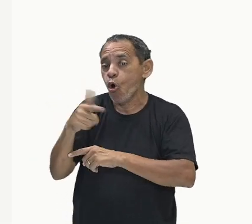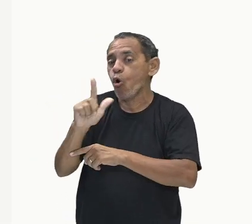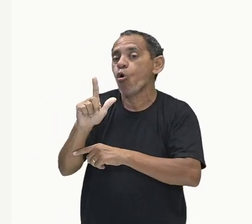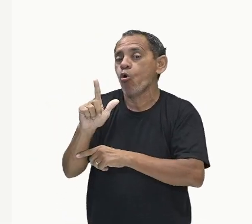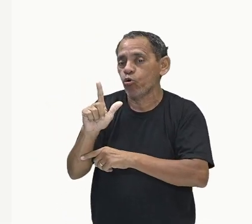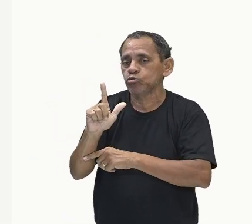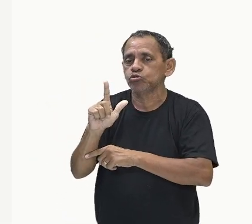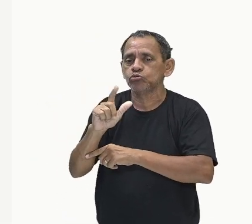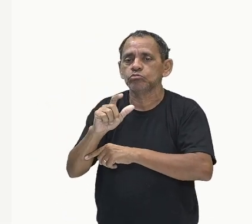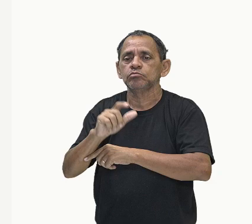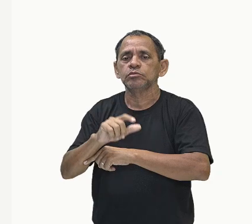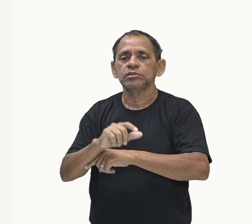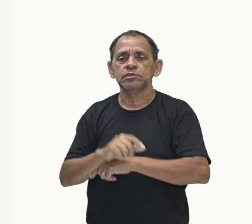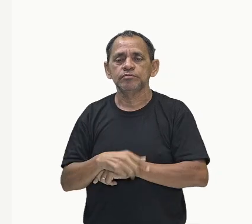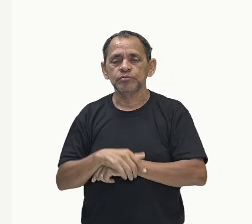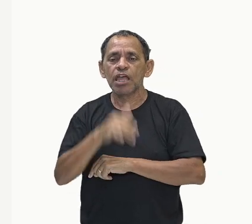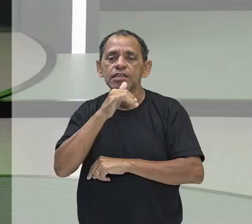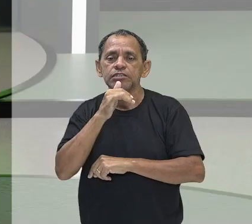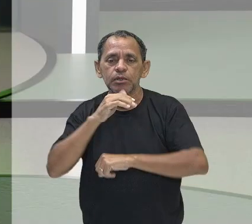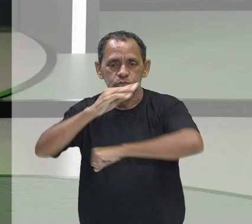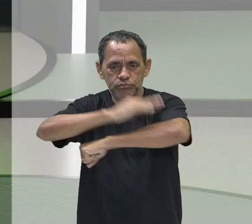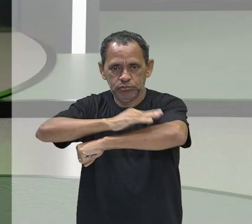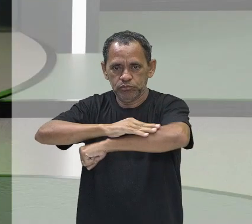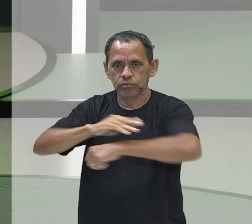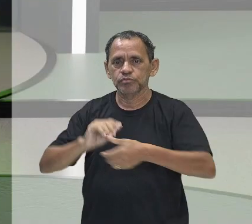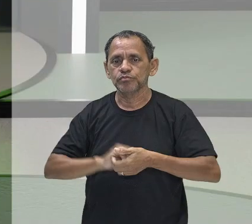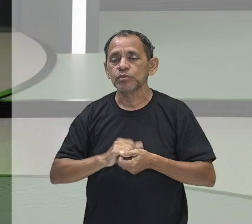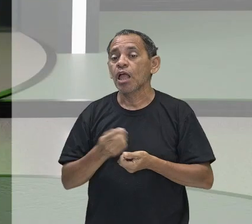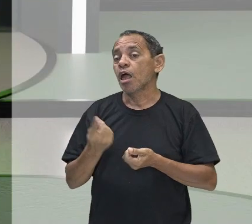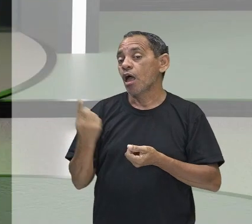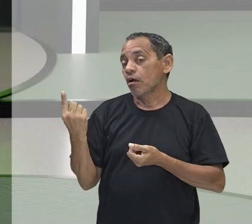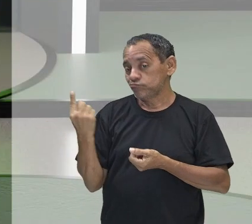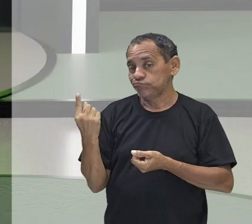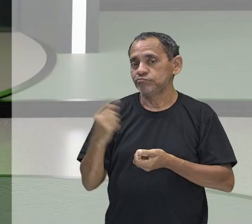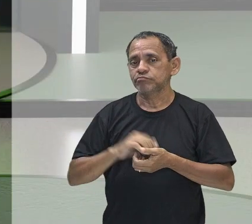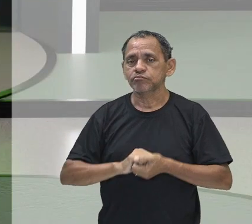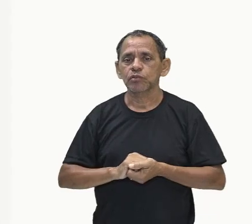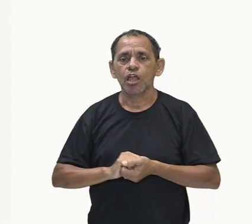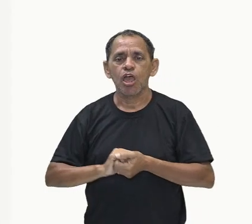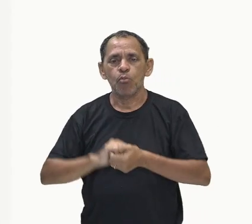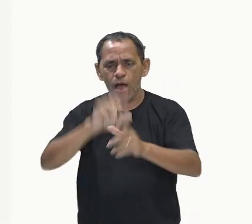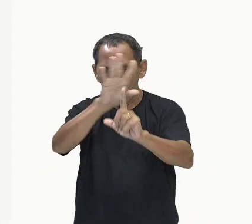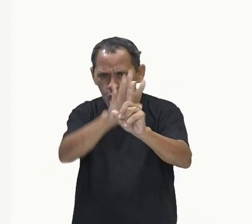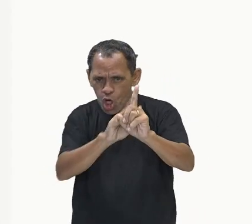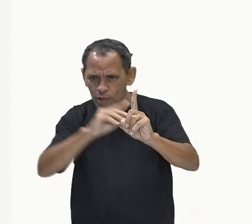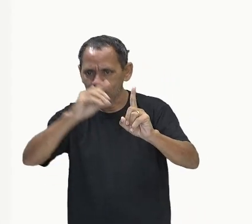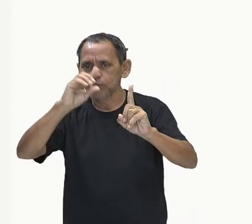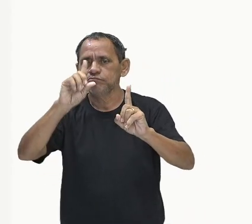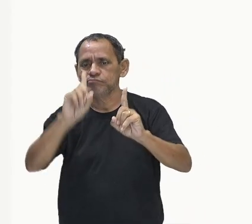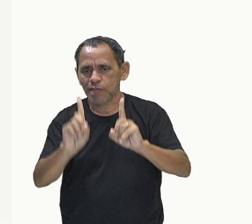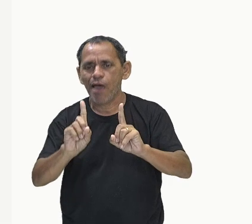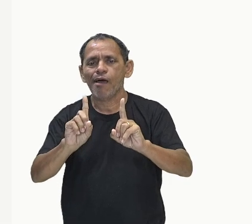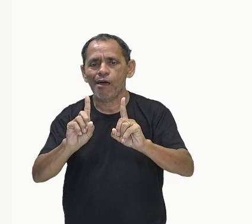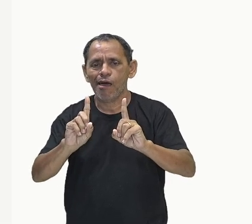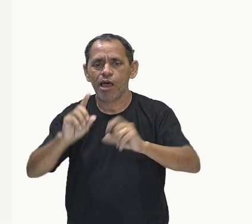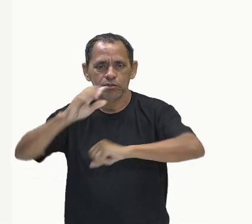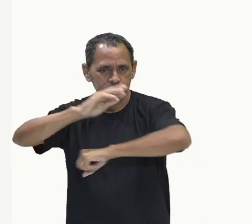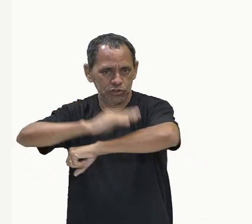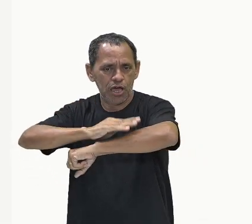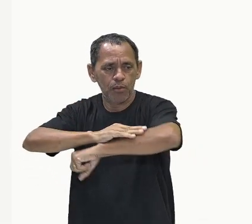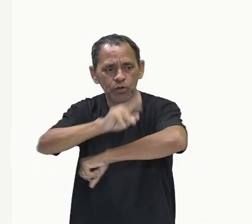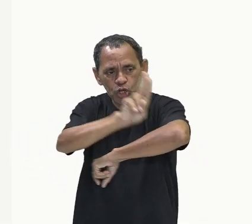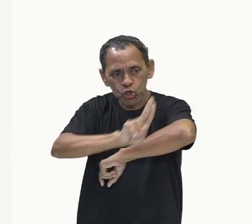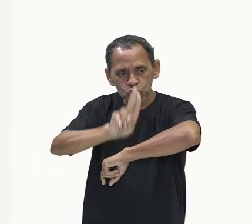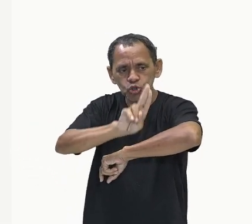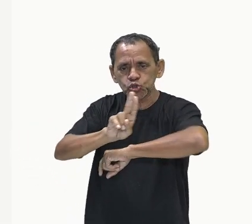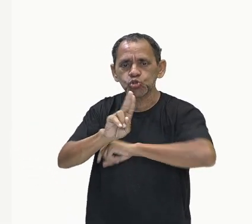é o sapo. Então, o que vocês estão vendo aí é uma clonagem desse sapo. Utilizou